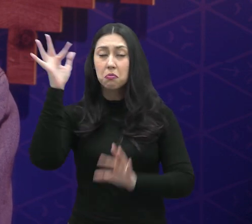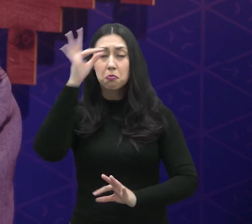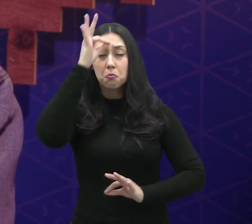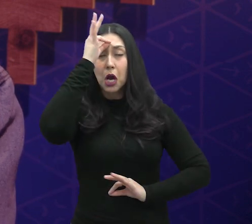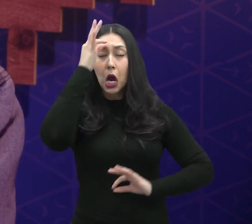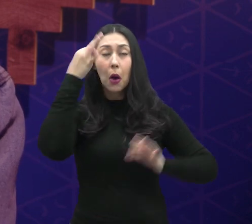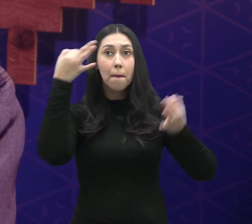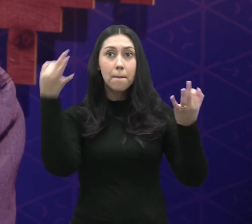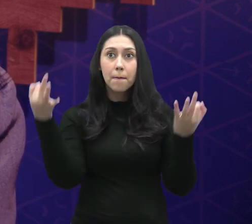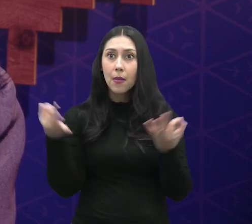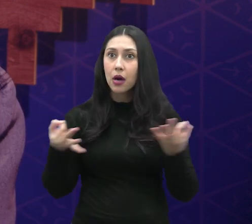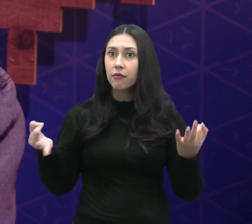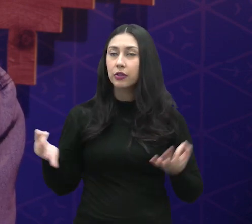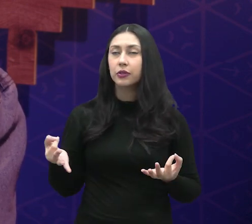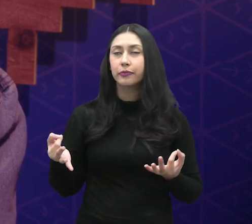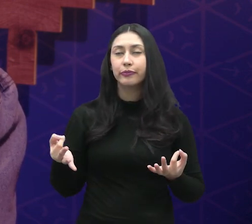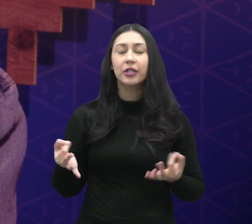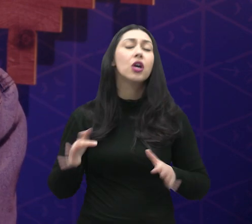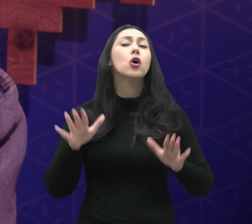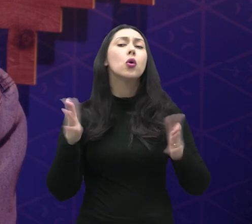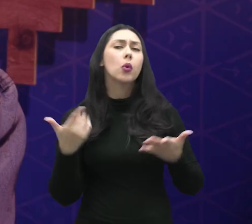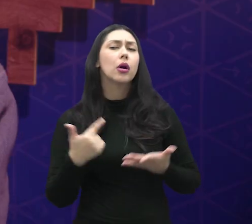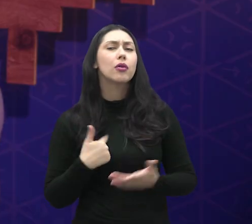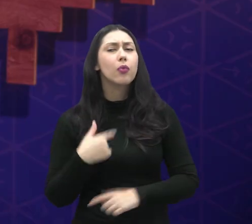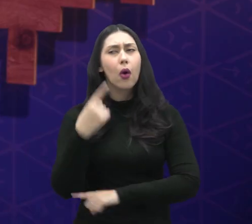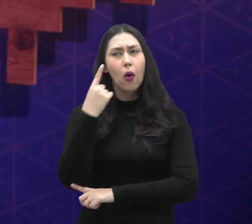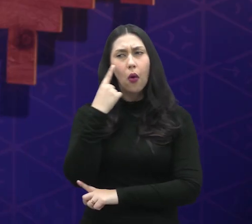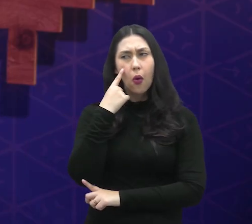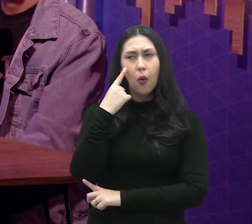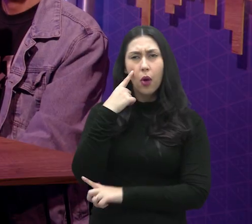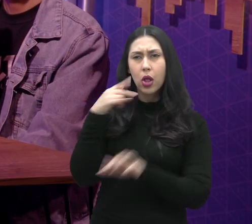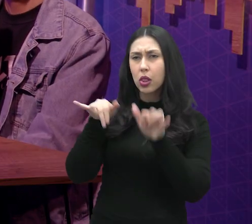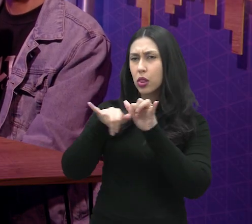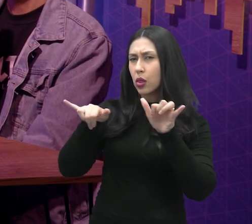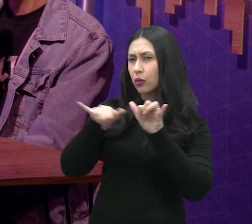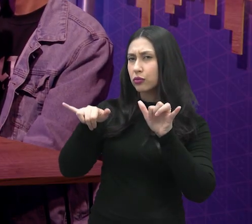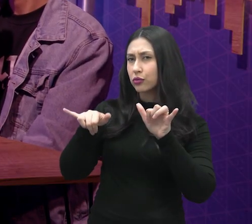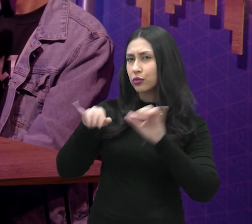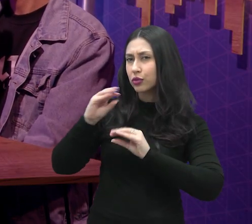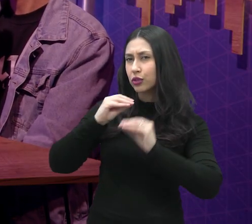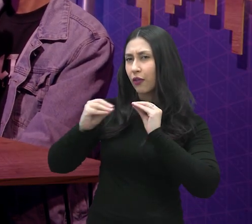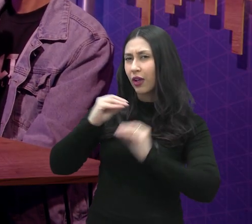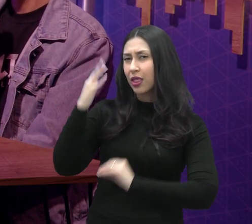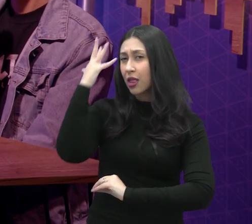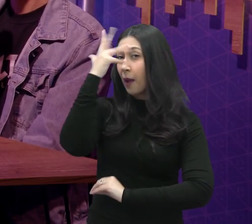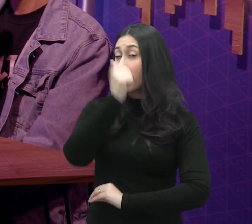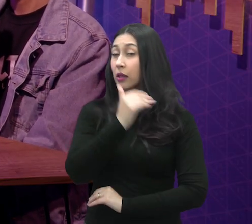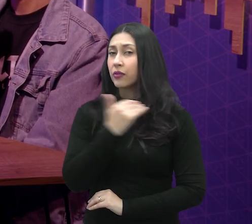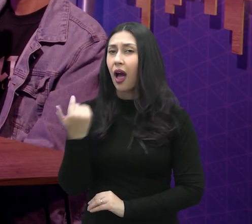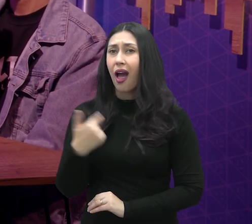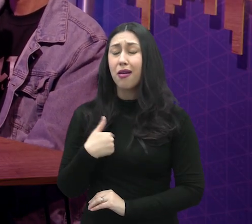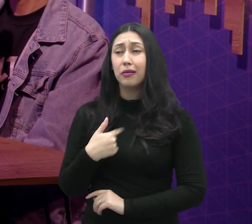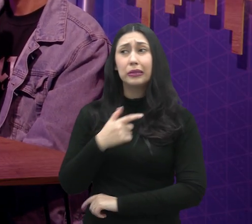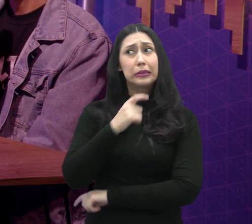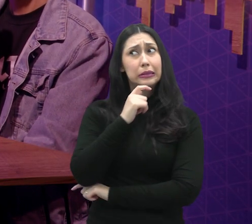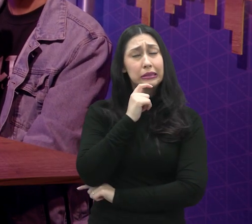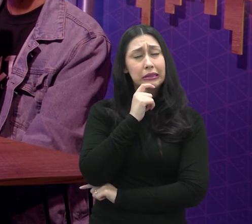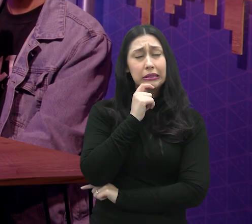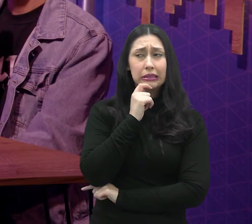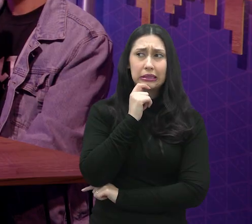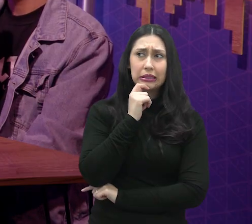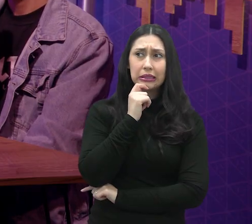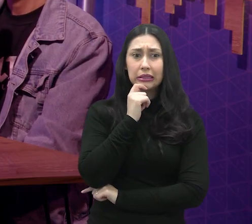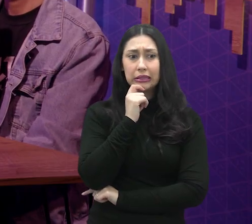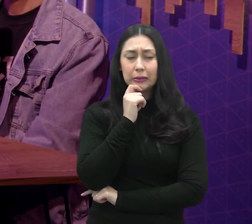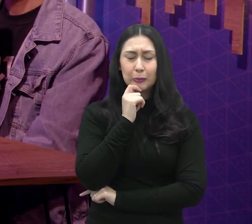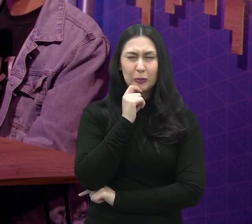Eu confesso que quando eu fiquei sabendo do anúncio da Beleza Fatal, eu fiquei um pouquinho preocupado. Eu fiquei assim, tipo, será